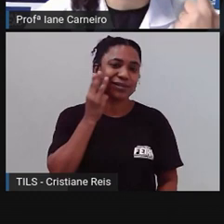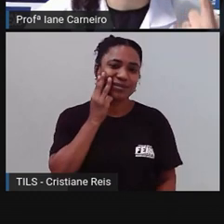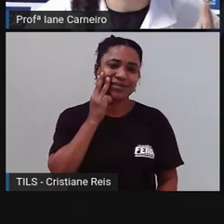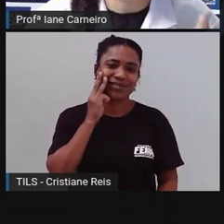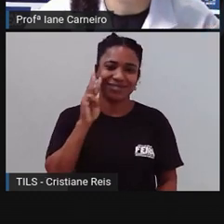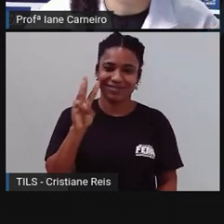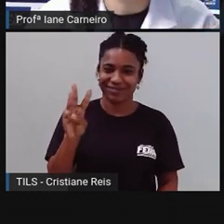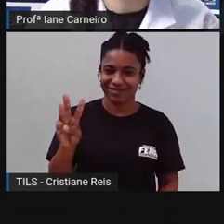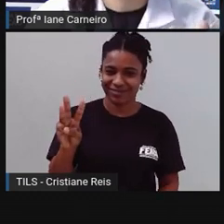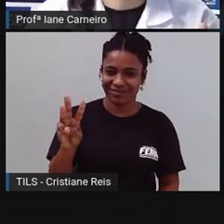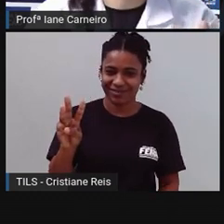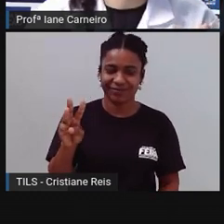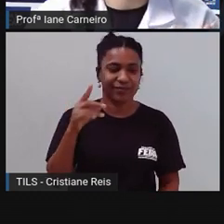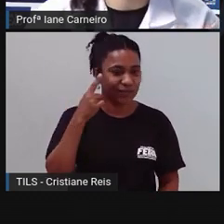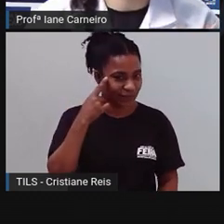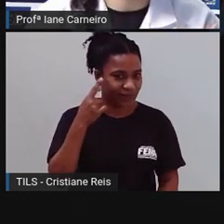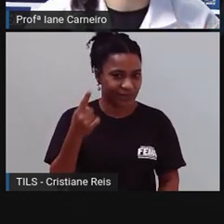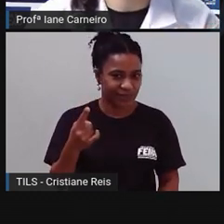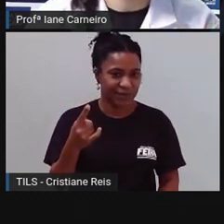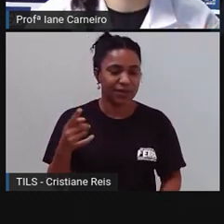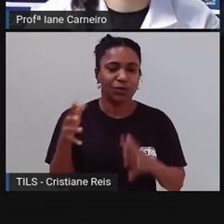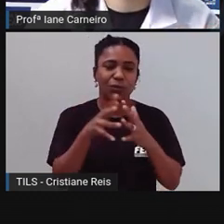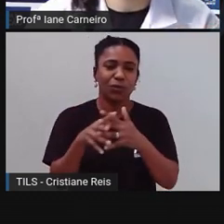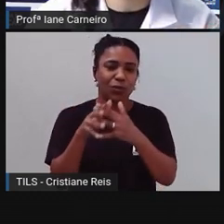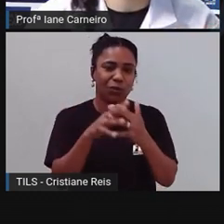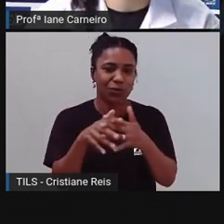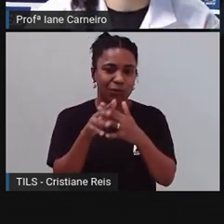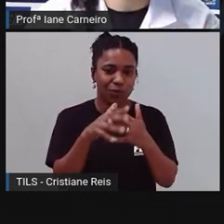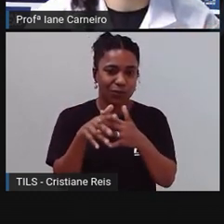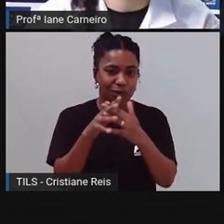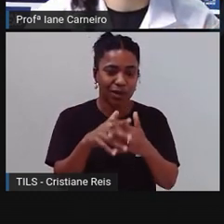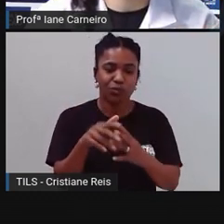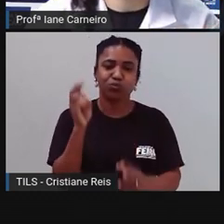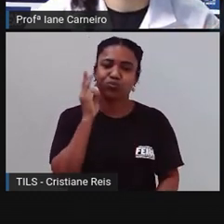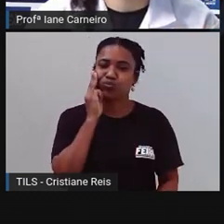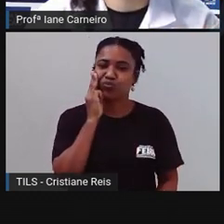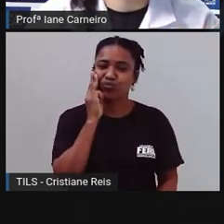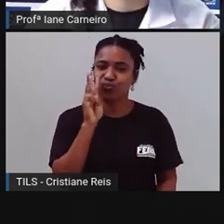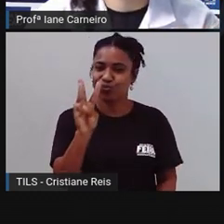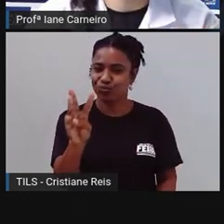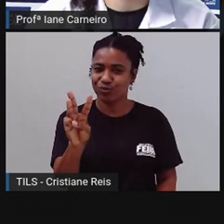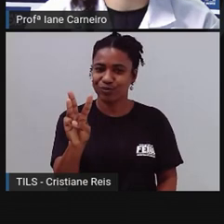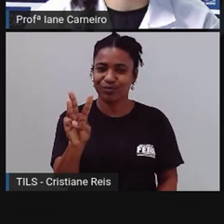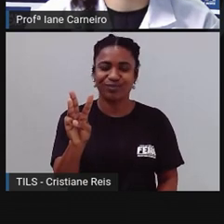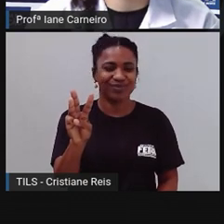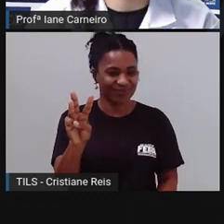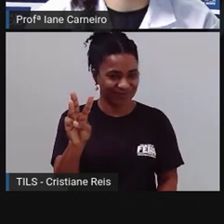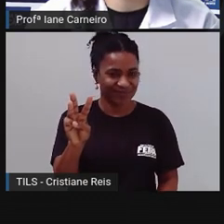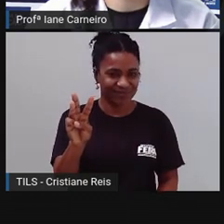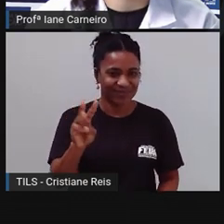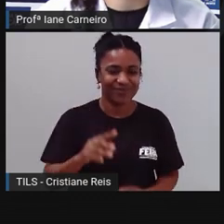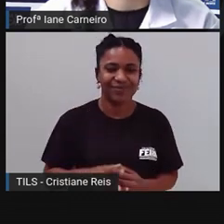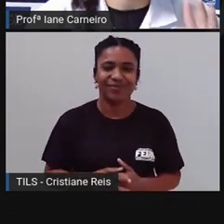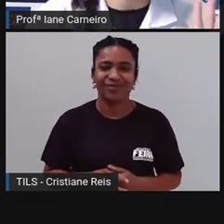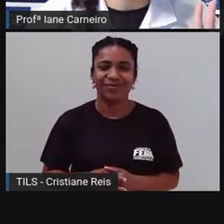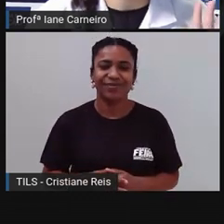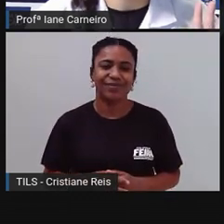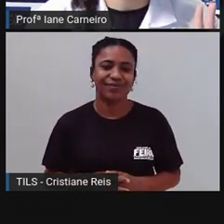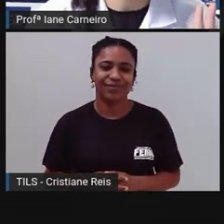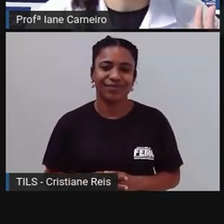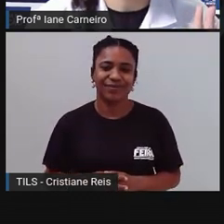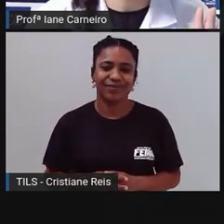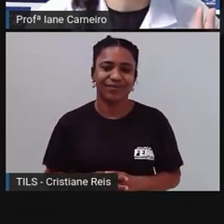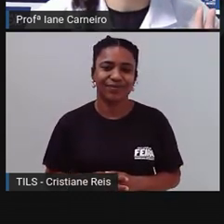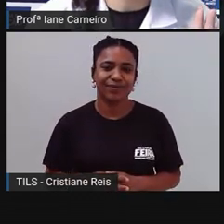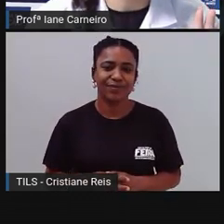Então, a cada semana o carro passa três vezes em nossa rua. Olha só, ela vai colocar aqui todos